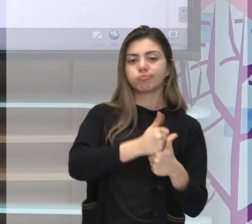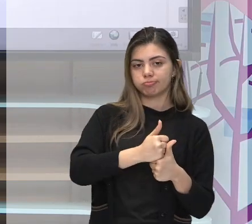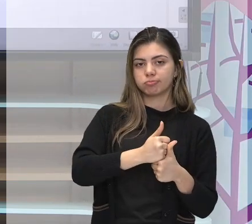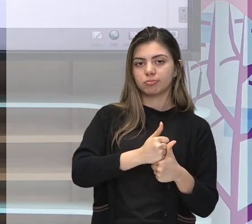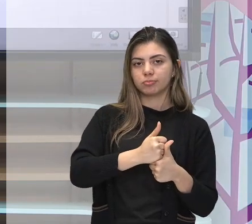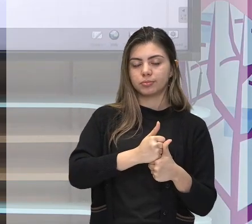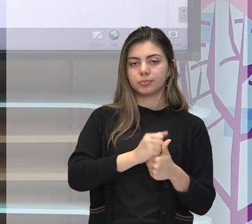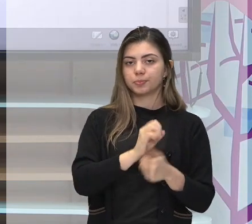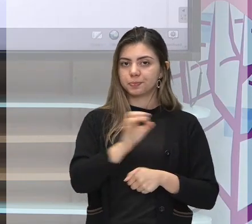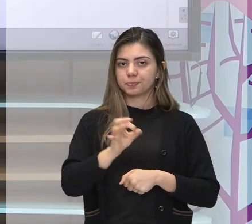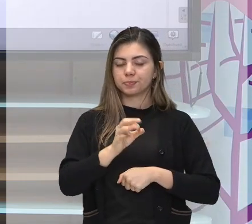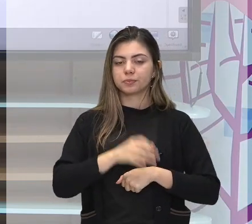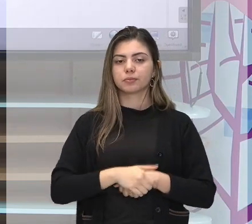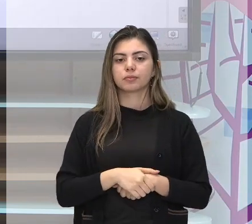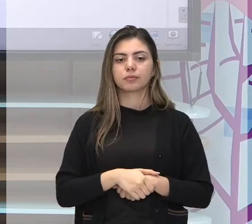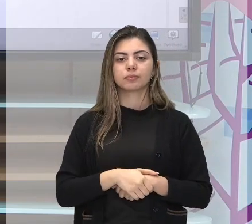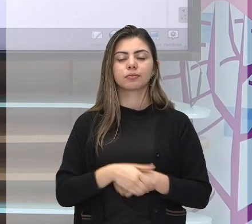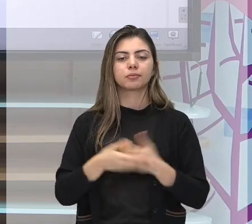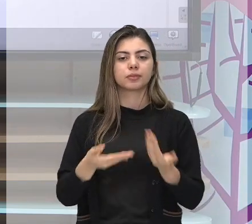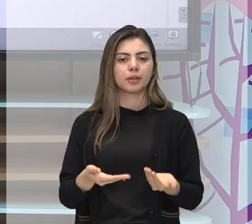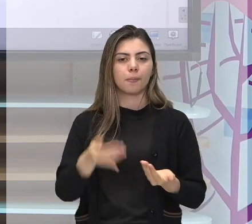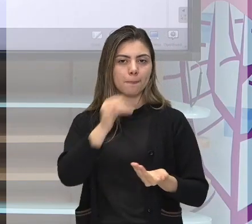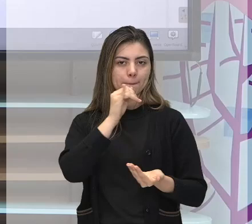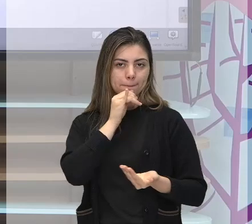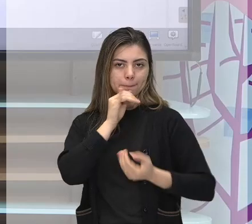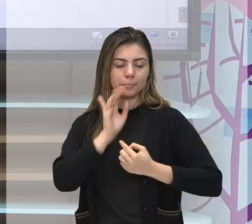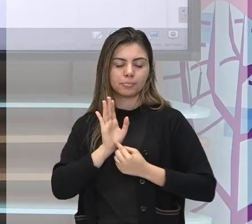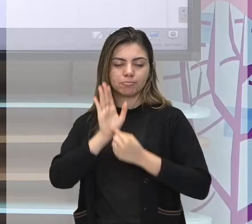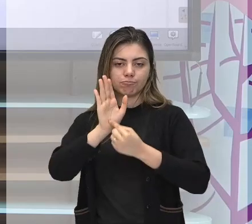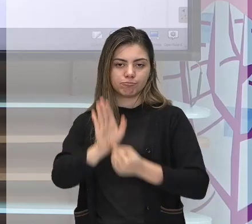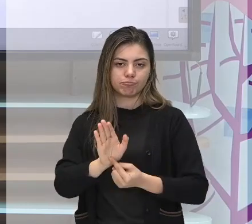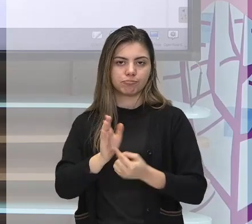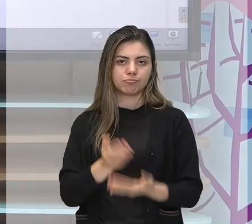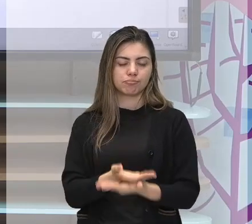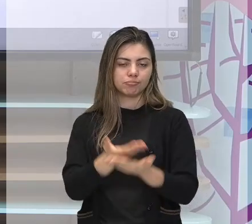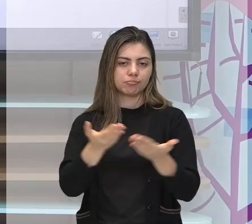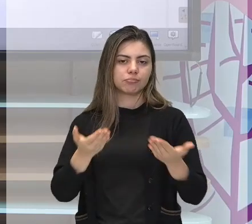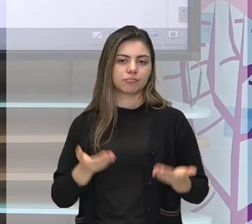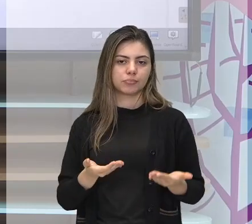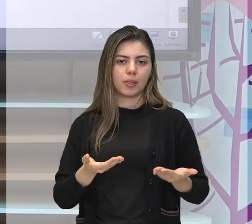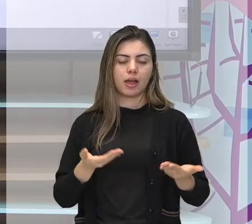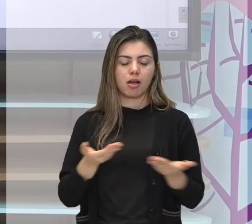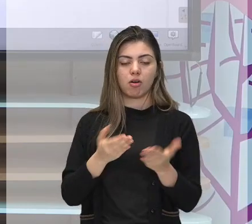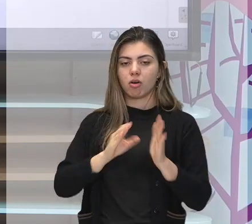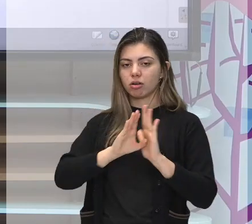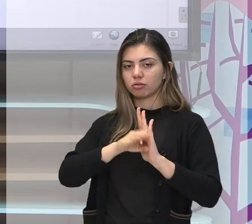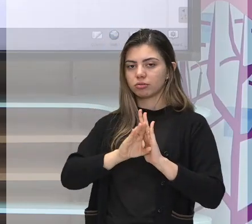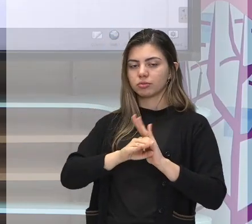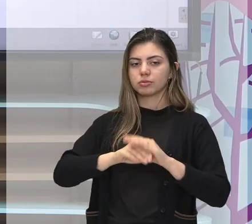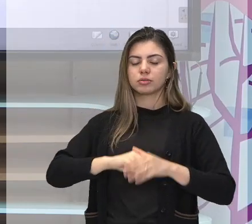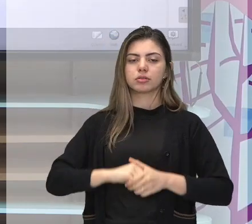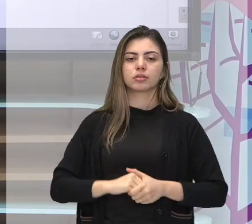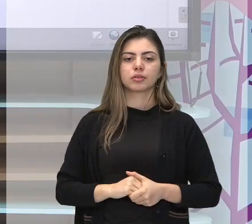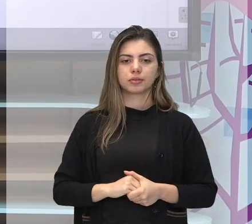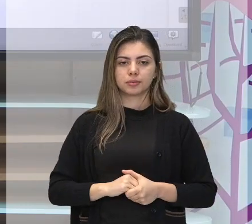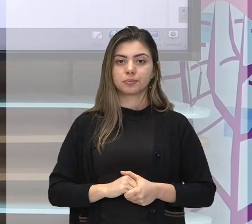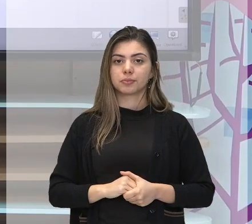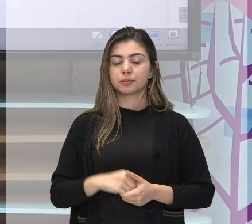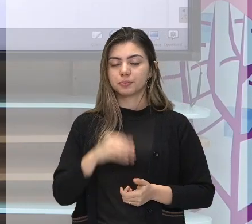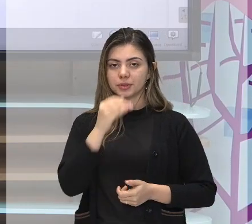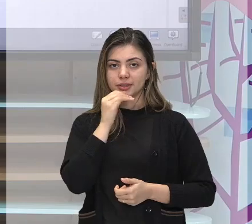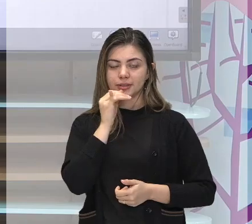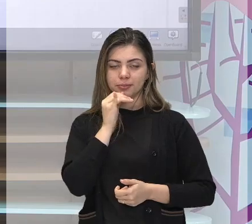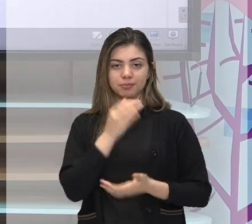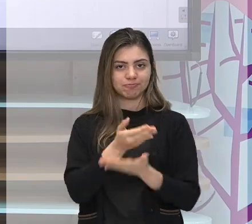ser, certo? Aí, como exemplo desse enunciado, desse conceito de pronome, eu vou usar vocês como